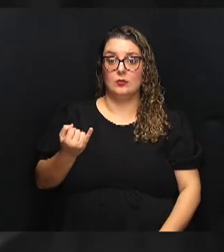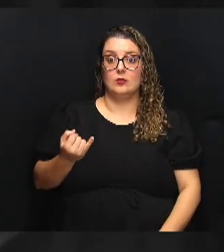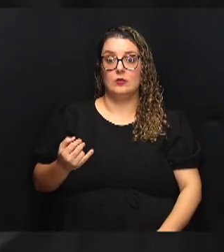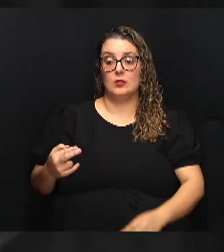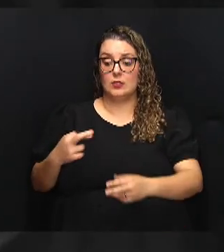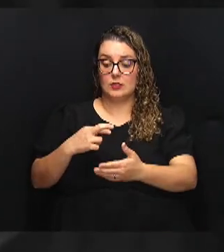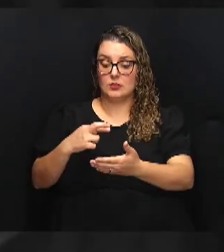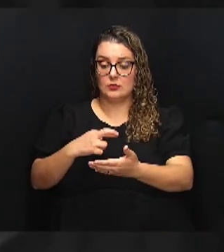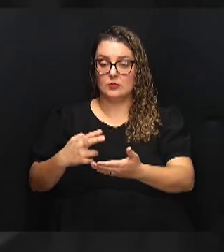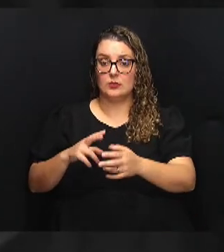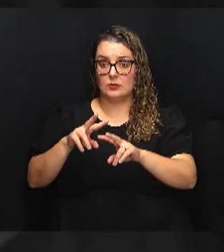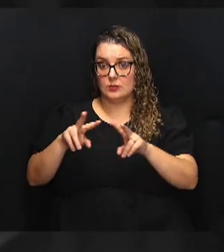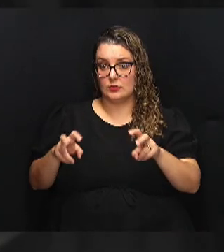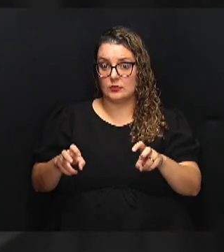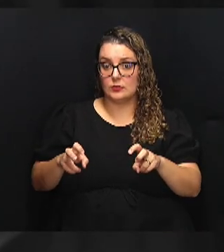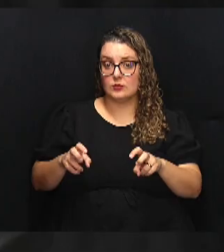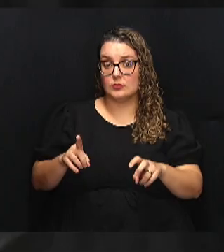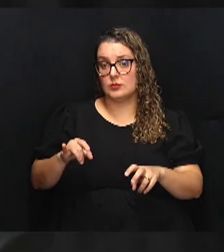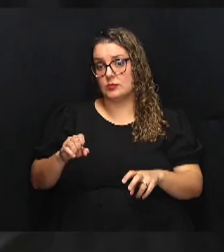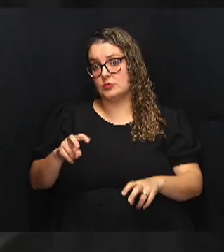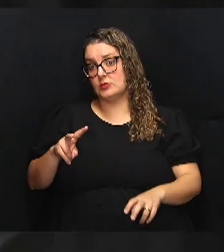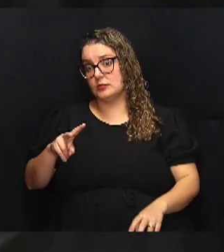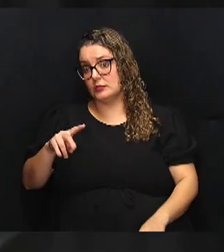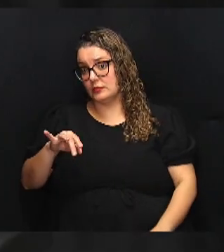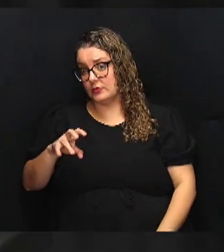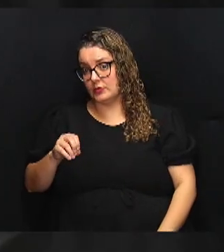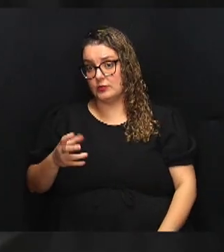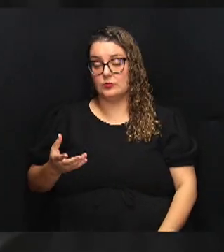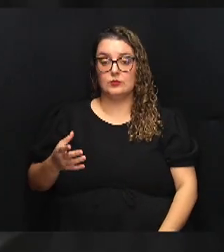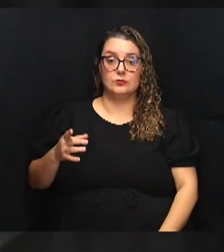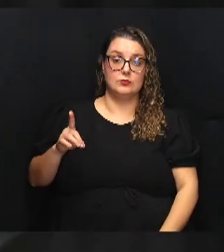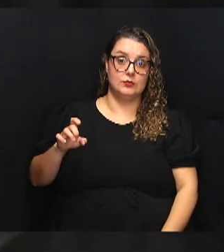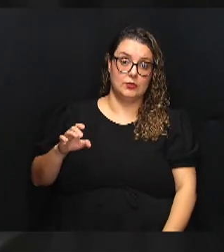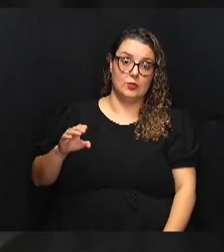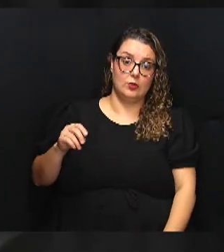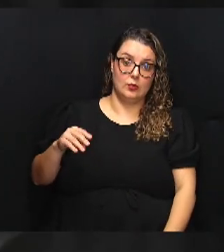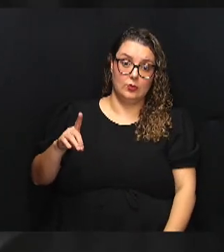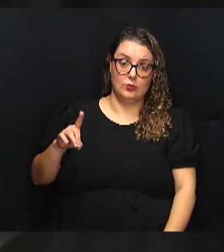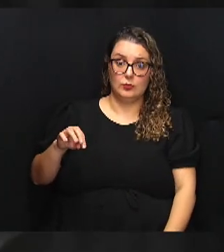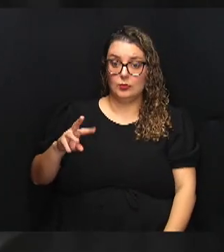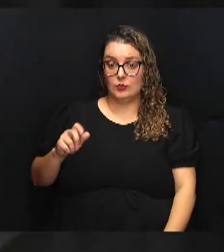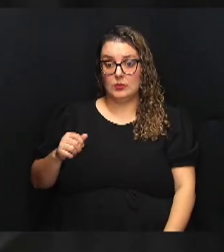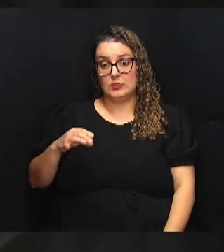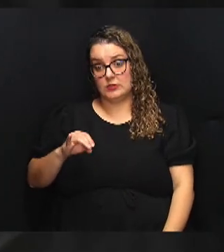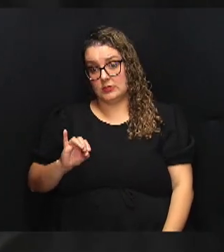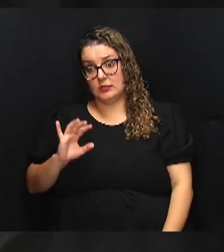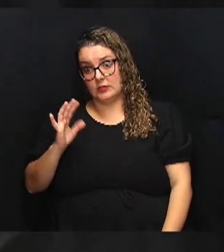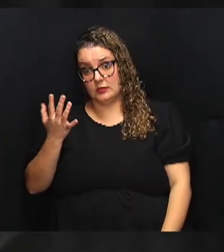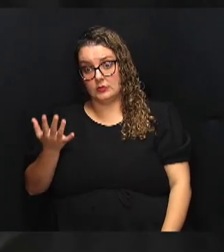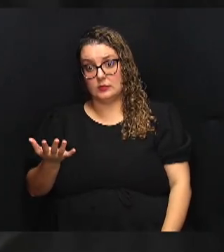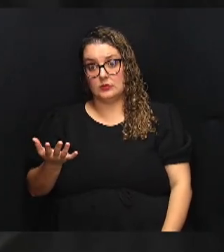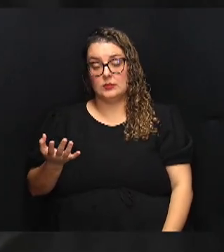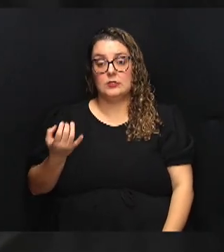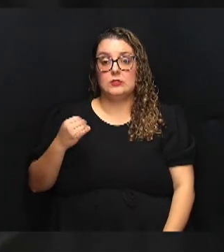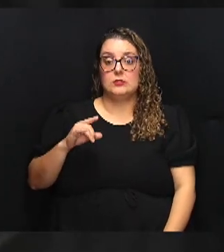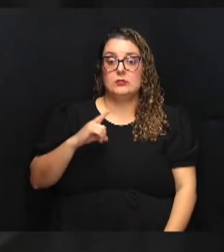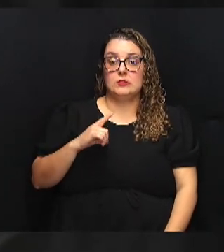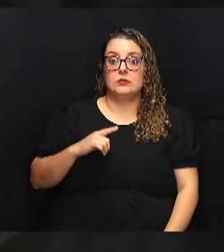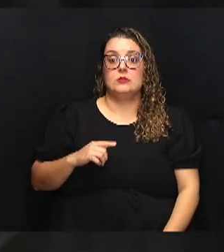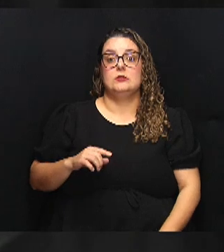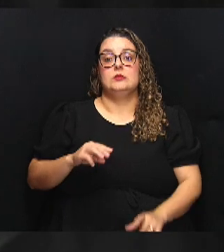apuração, entre aspas, de desvio de conduta, se acontecer. Então, se você tem, né, esse portal de